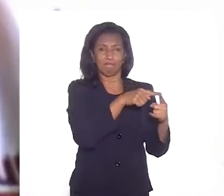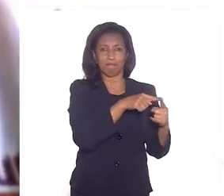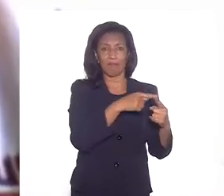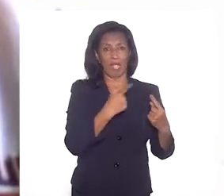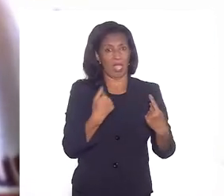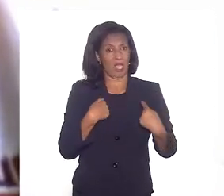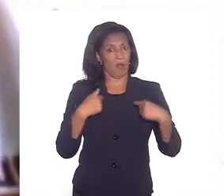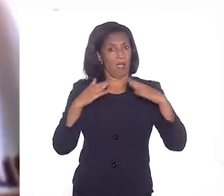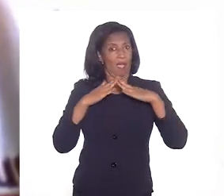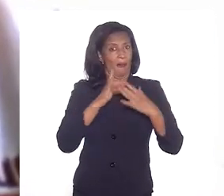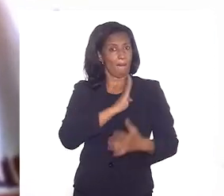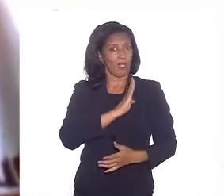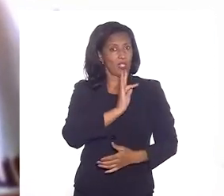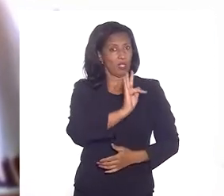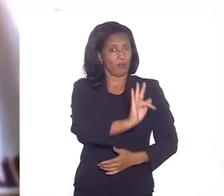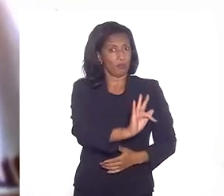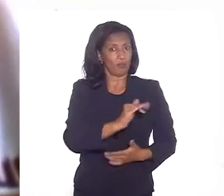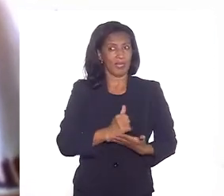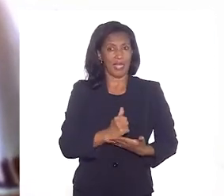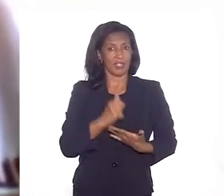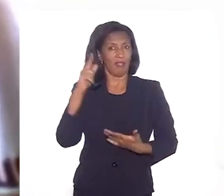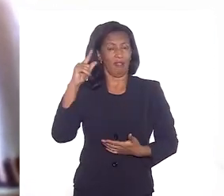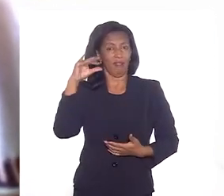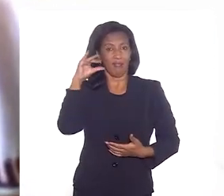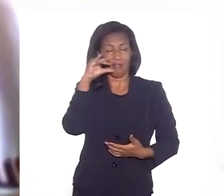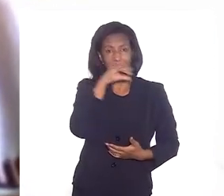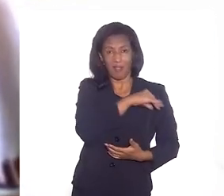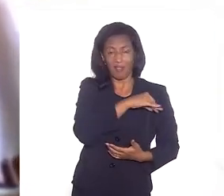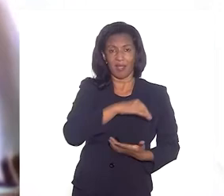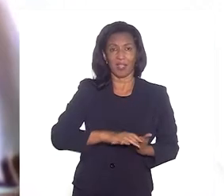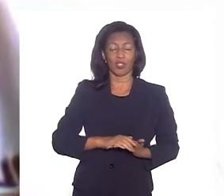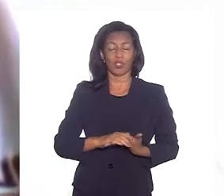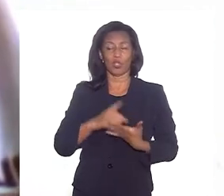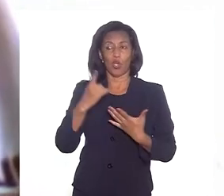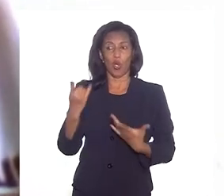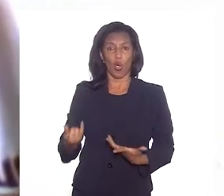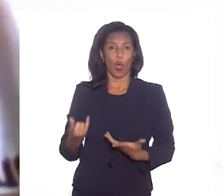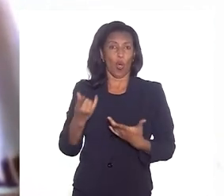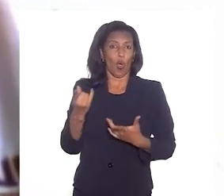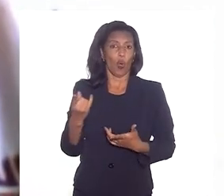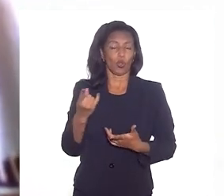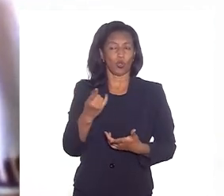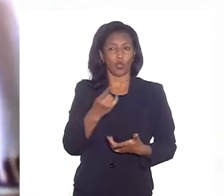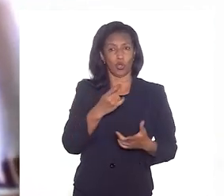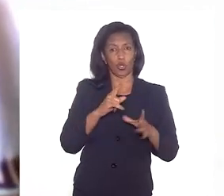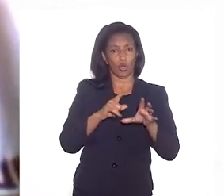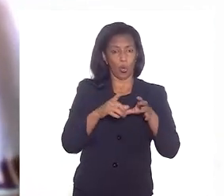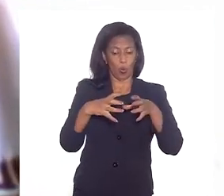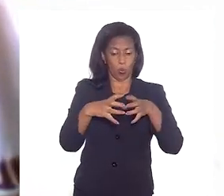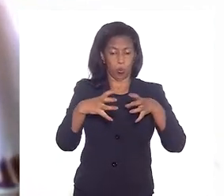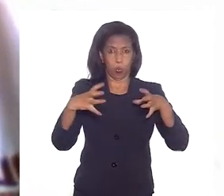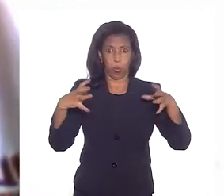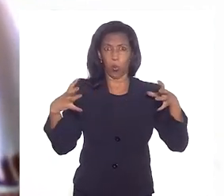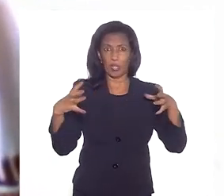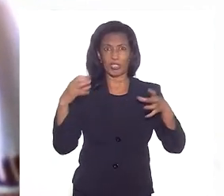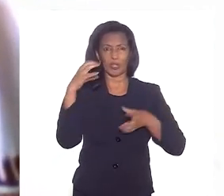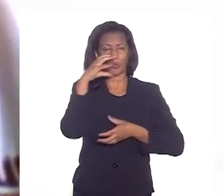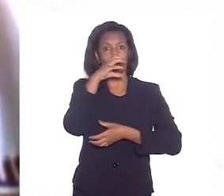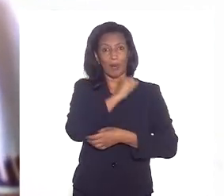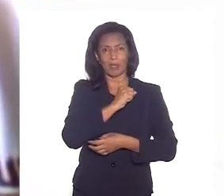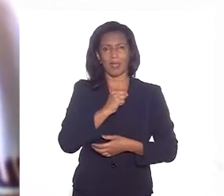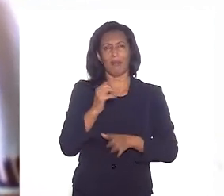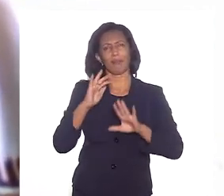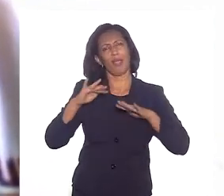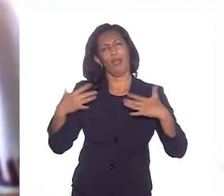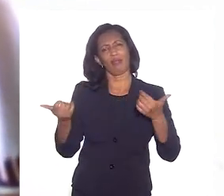E eu moro na Baixada Fluminense, então é uma região mais quente, onde o meu levain cresce mais rápido. Então, até